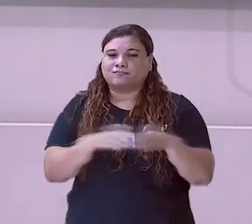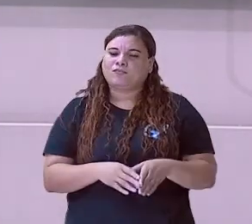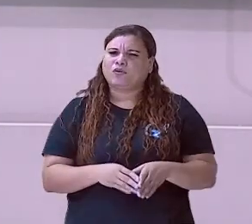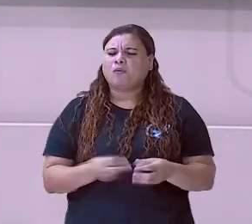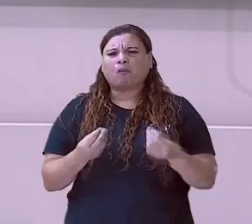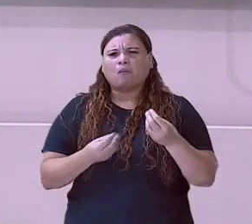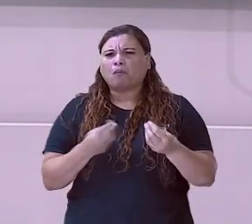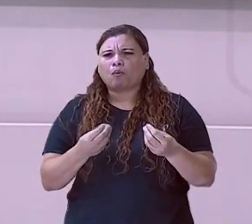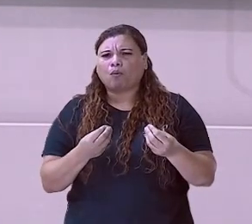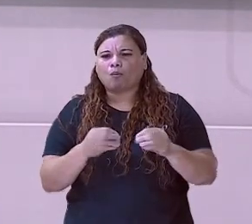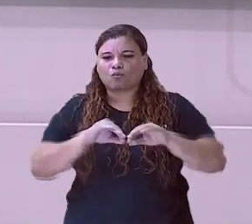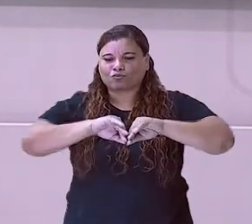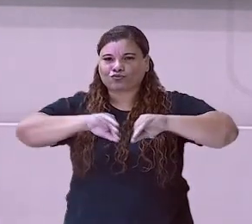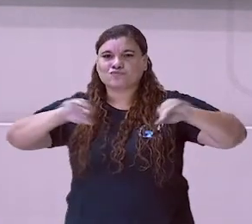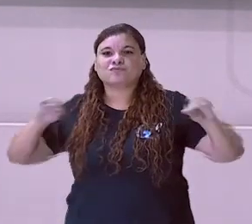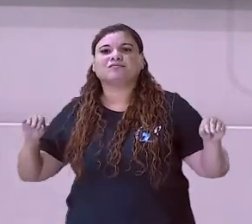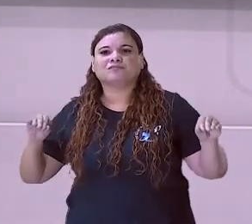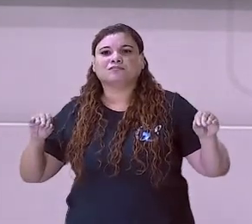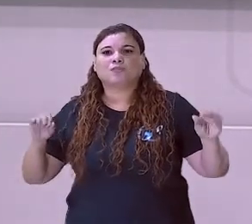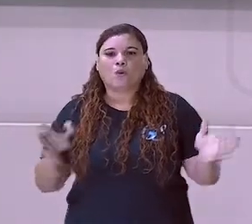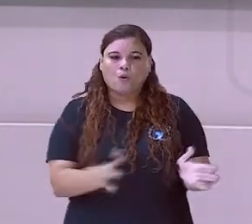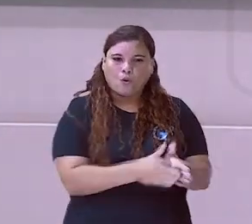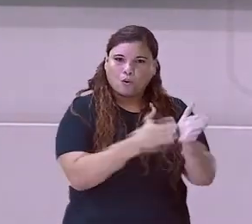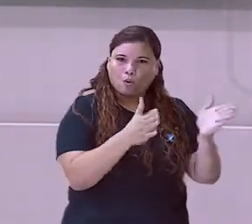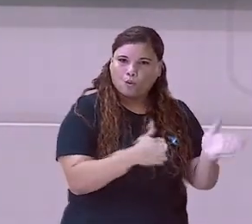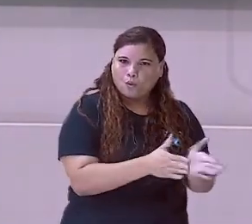mapa onde essa